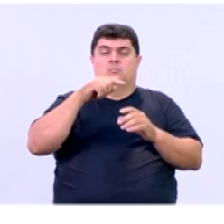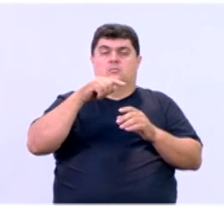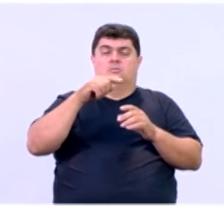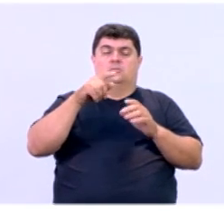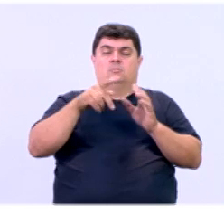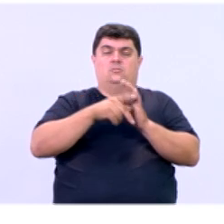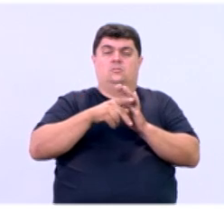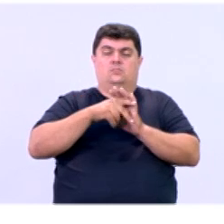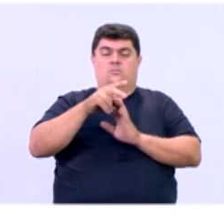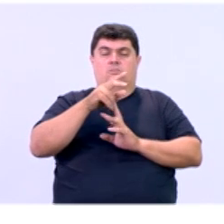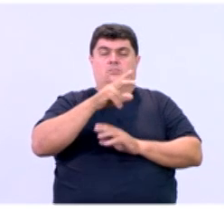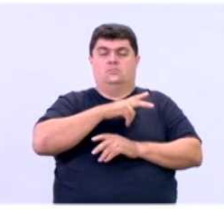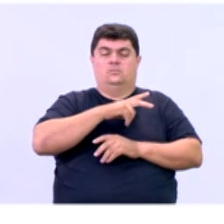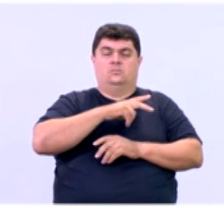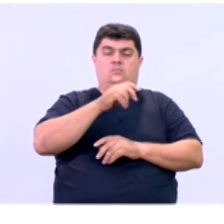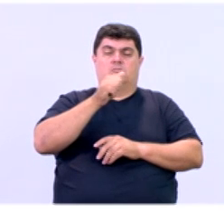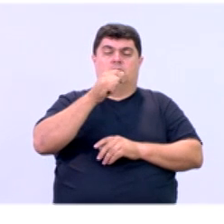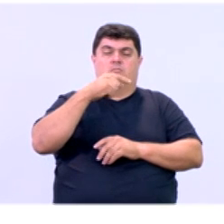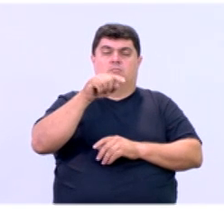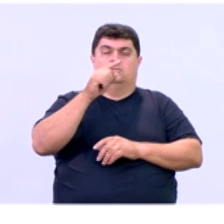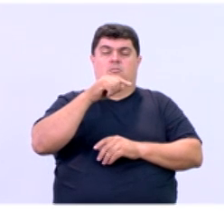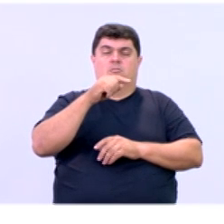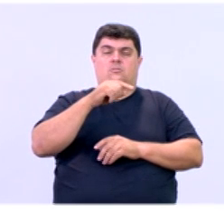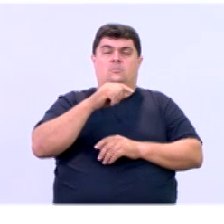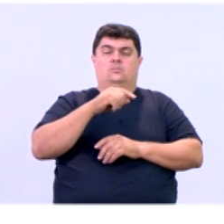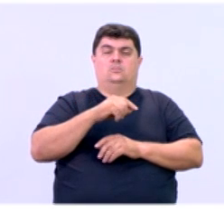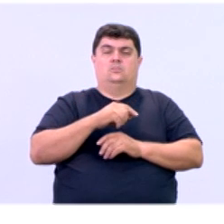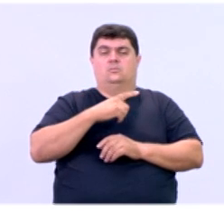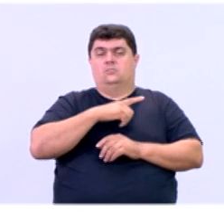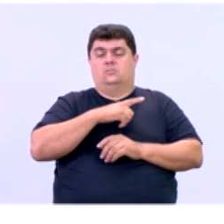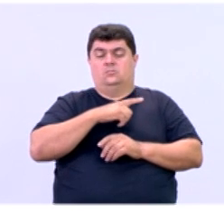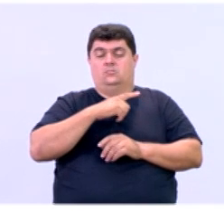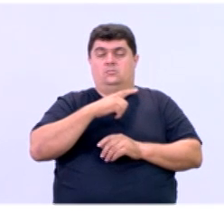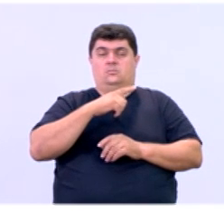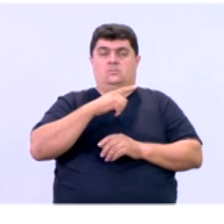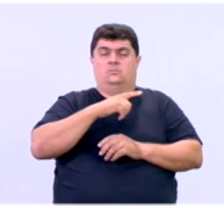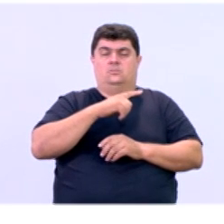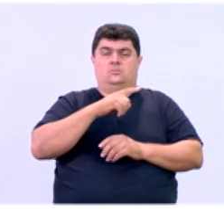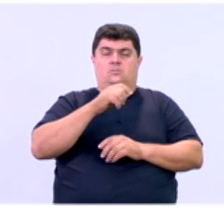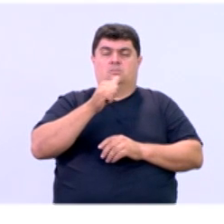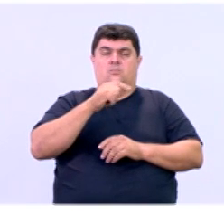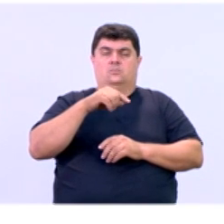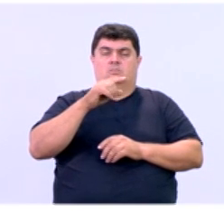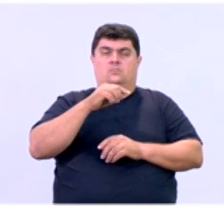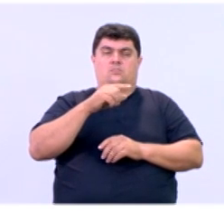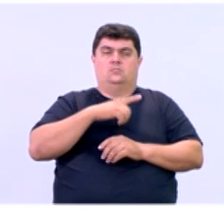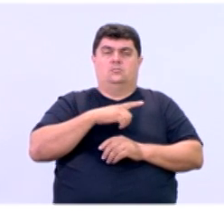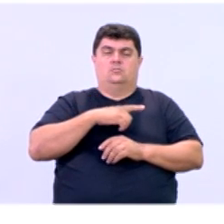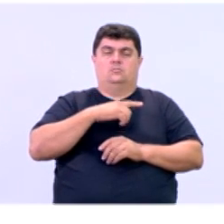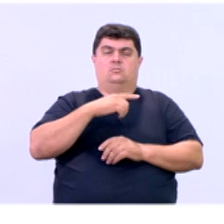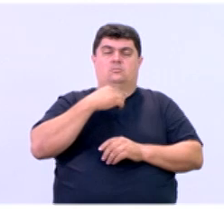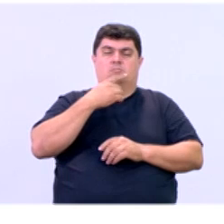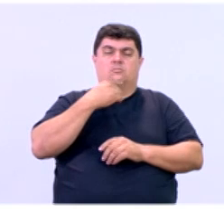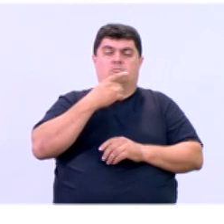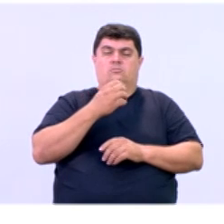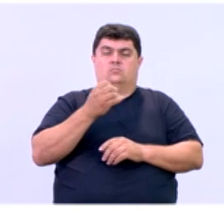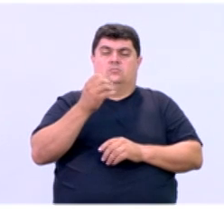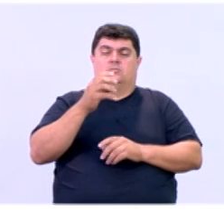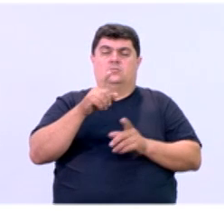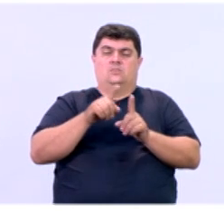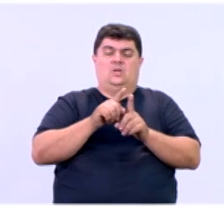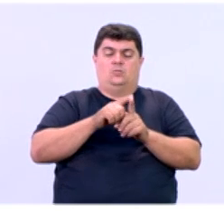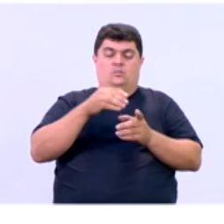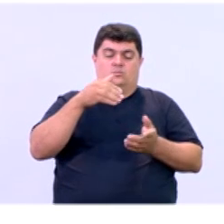coisas válidas para um e-mail. Por exemplo, tem que ter alguma coisa, arroba e o